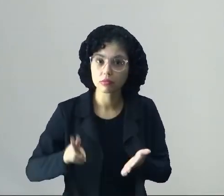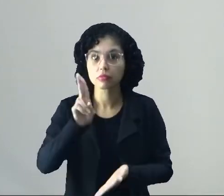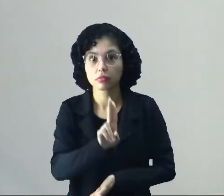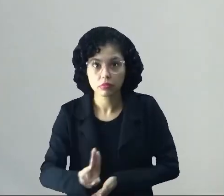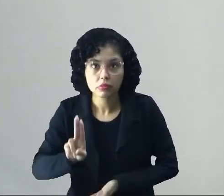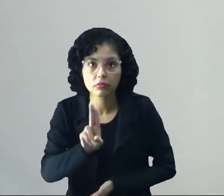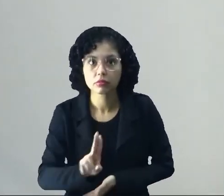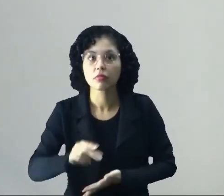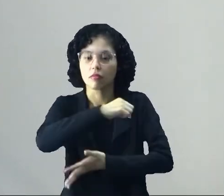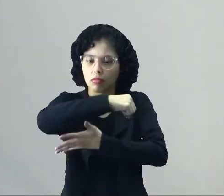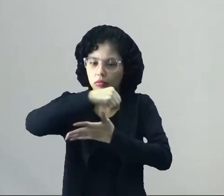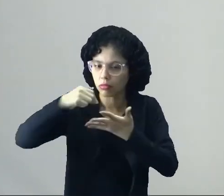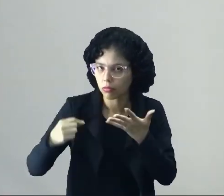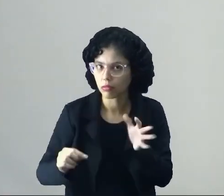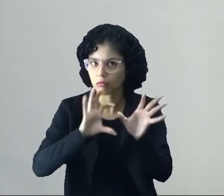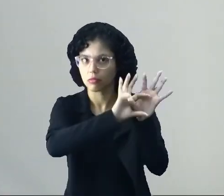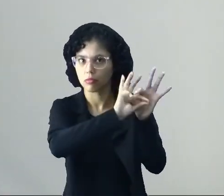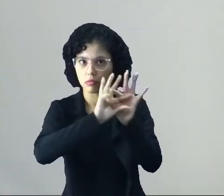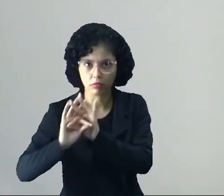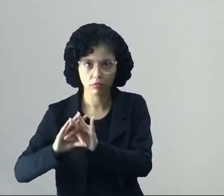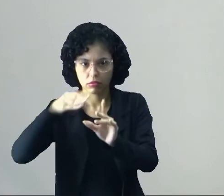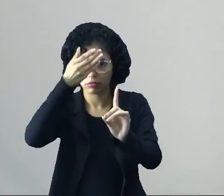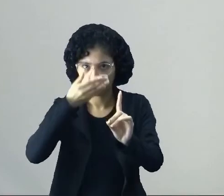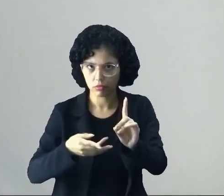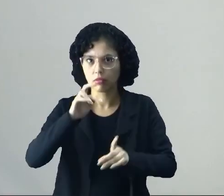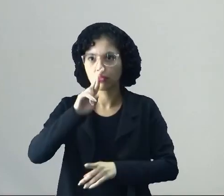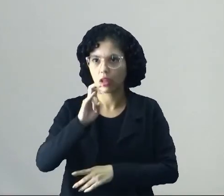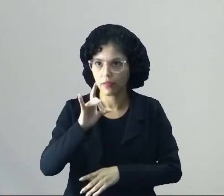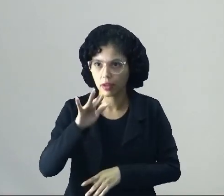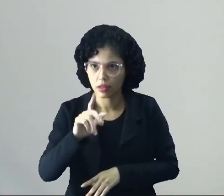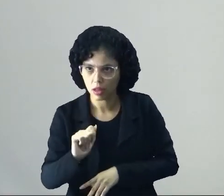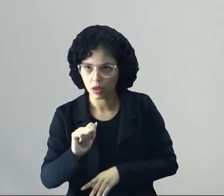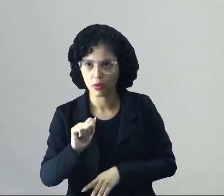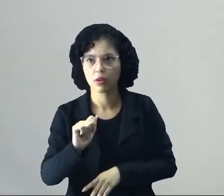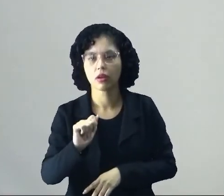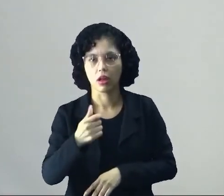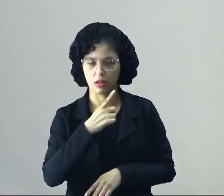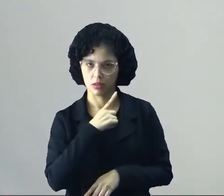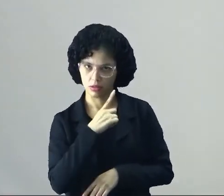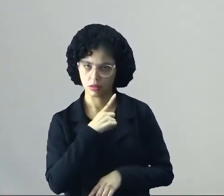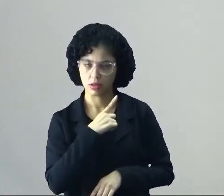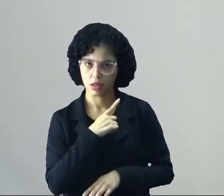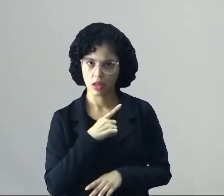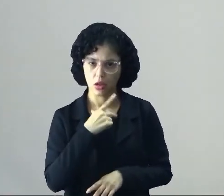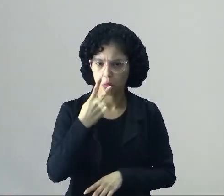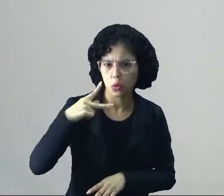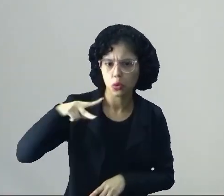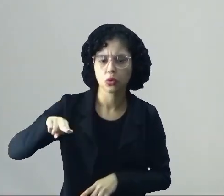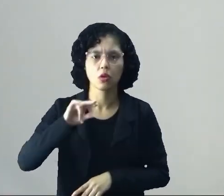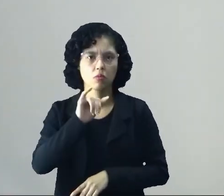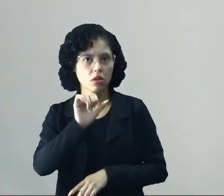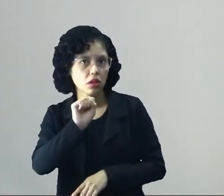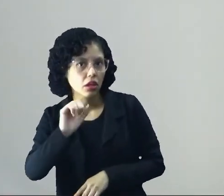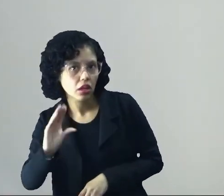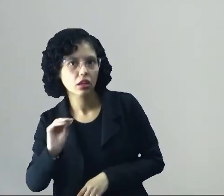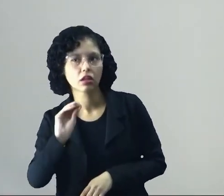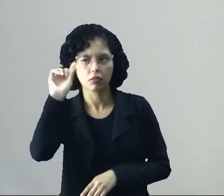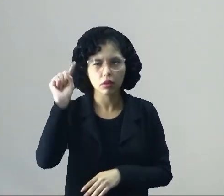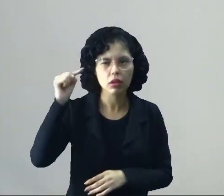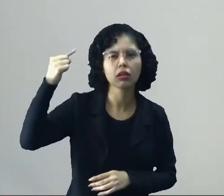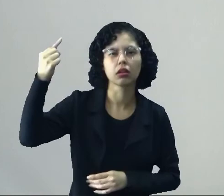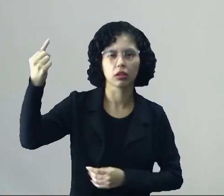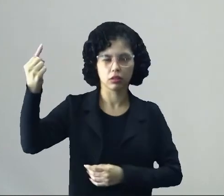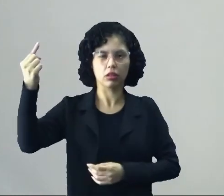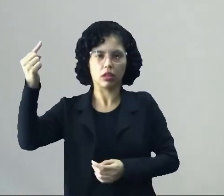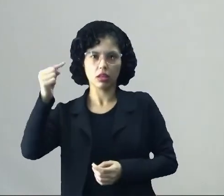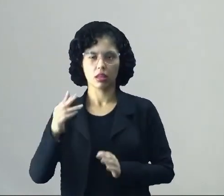utilizar elementos coesivos referencial, tá? Que tem ali os pronomes como isso, aquilo, que